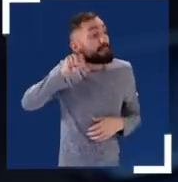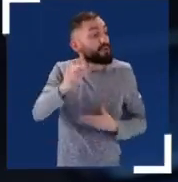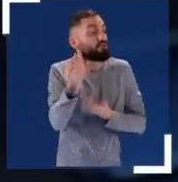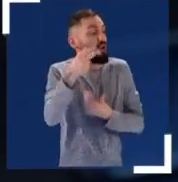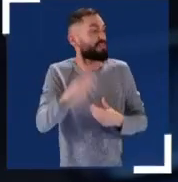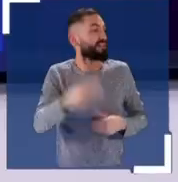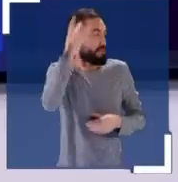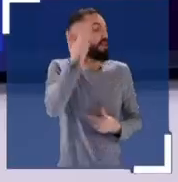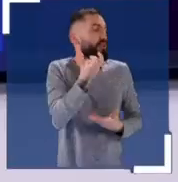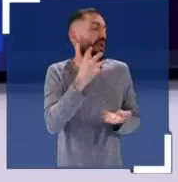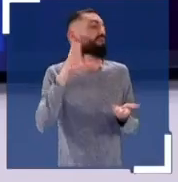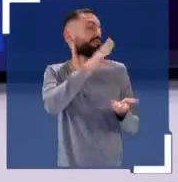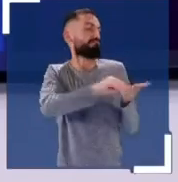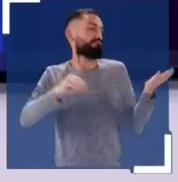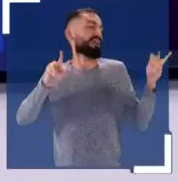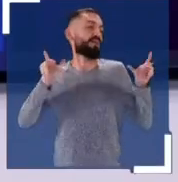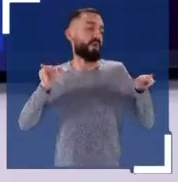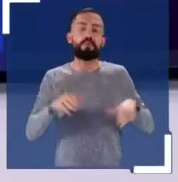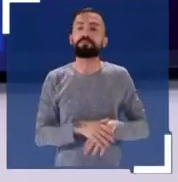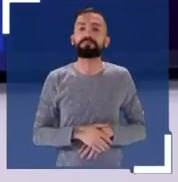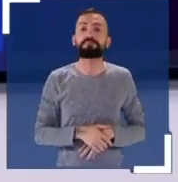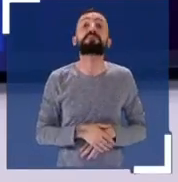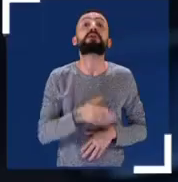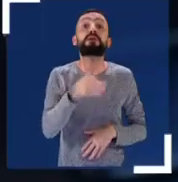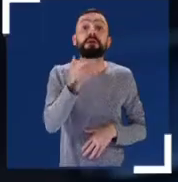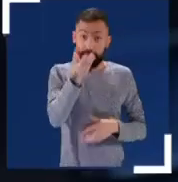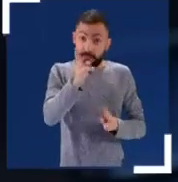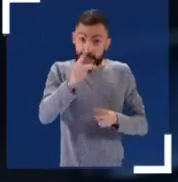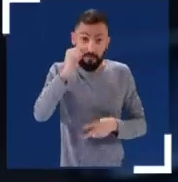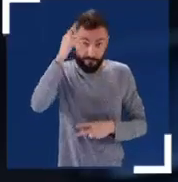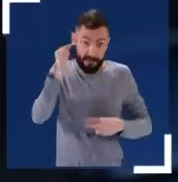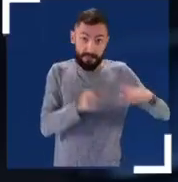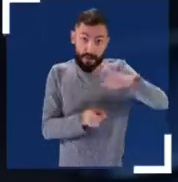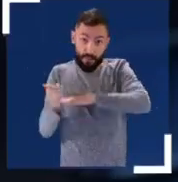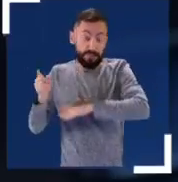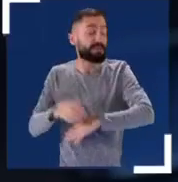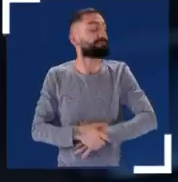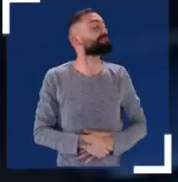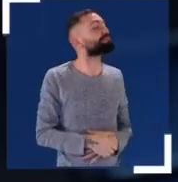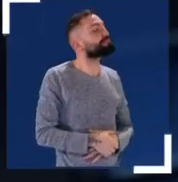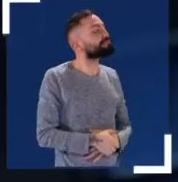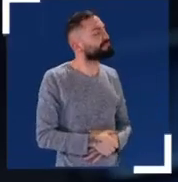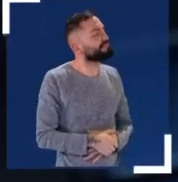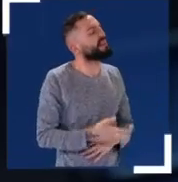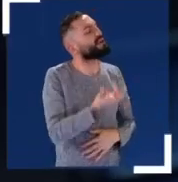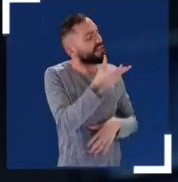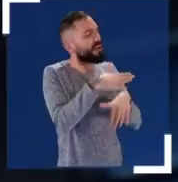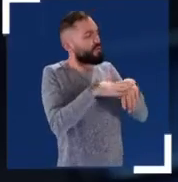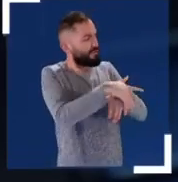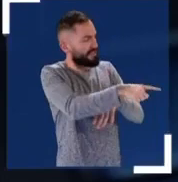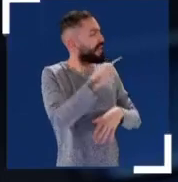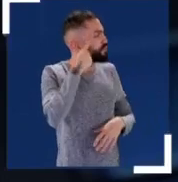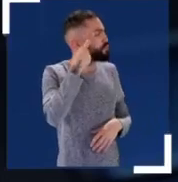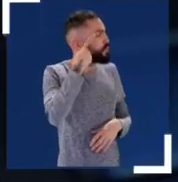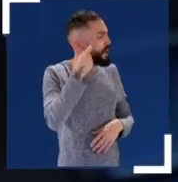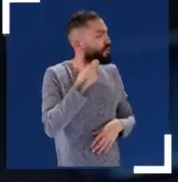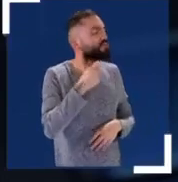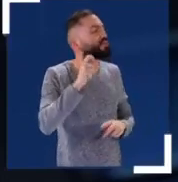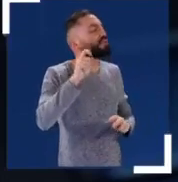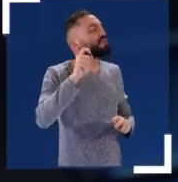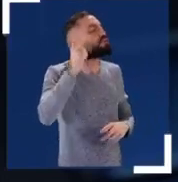Paulo. A pergunta é sua agora. Bem, eu queria conversar com o João a respeito